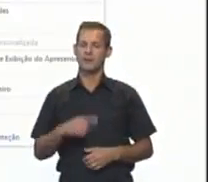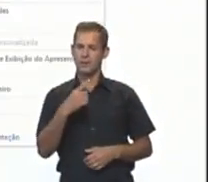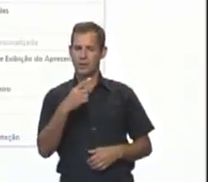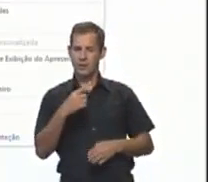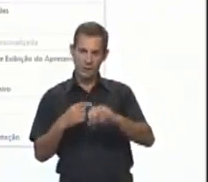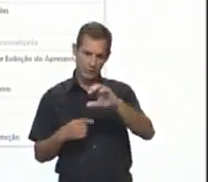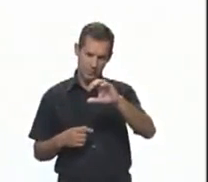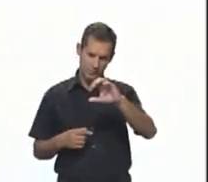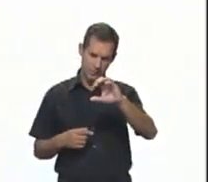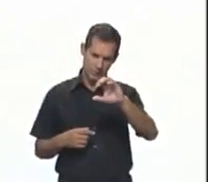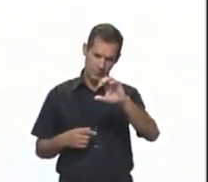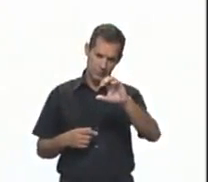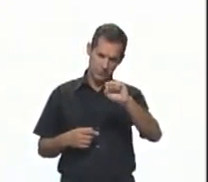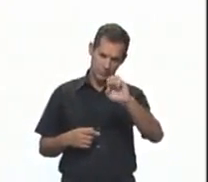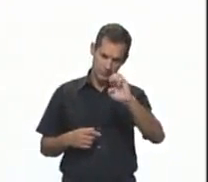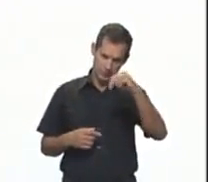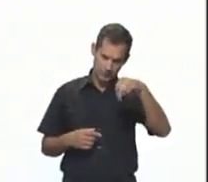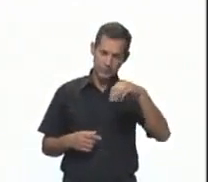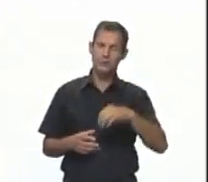seno